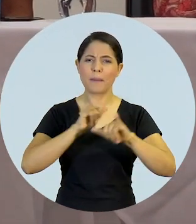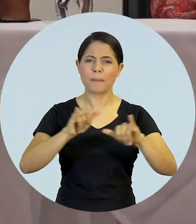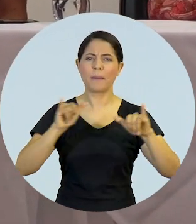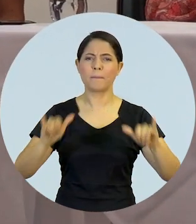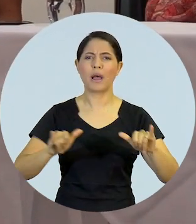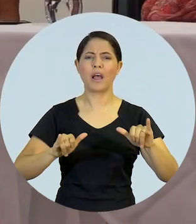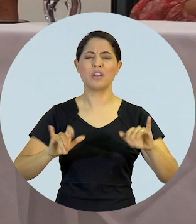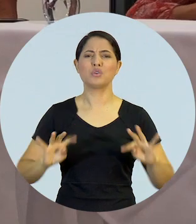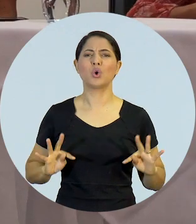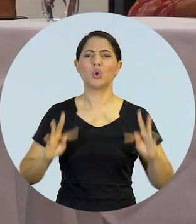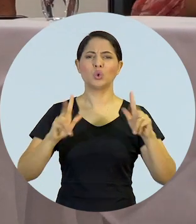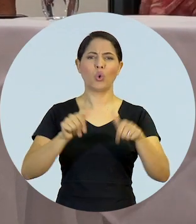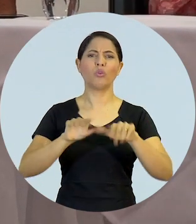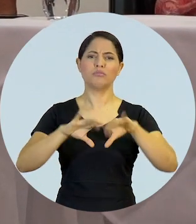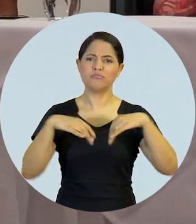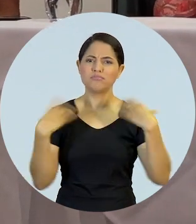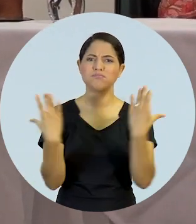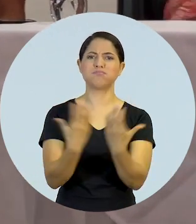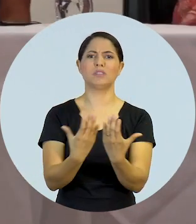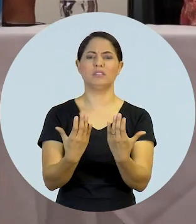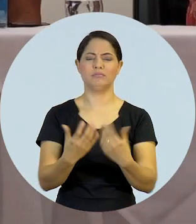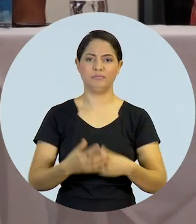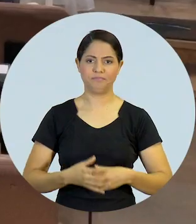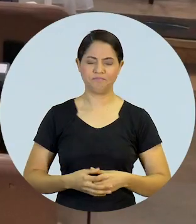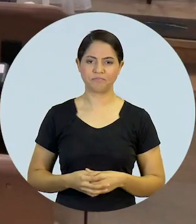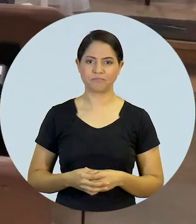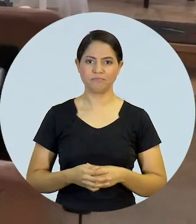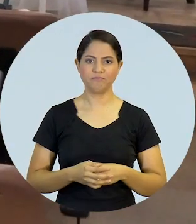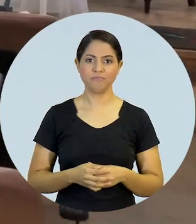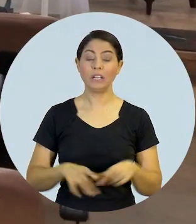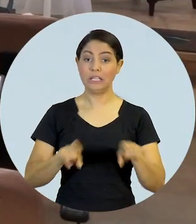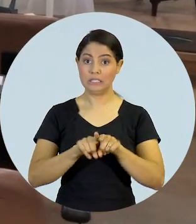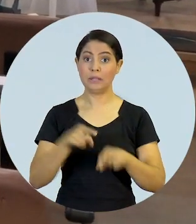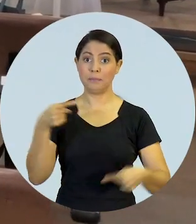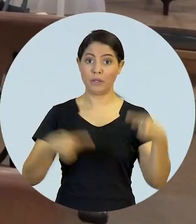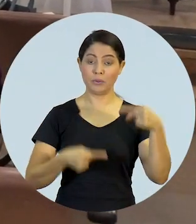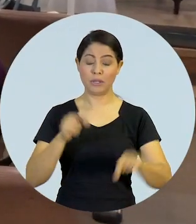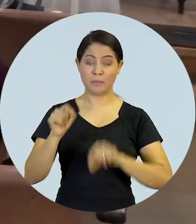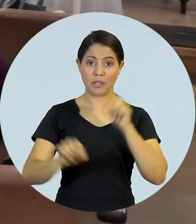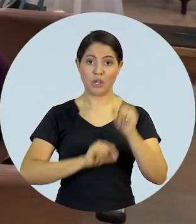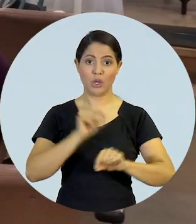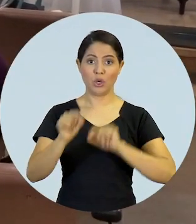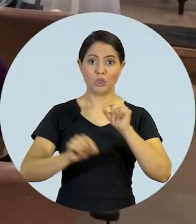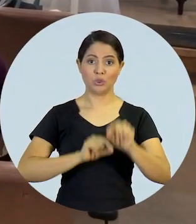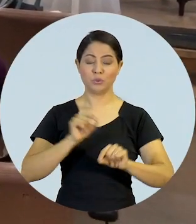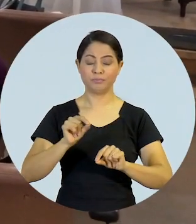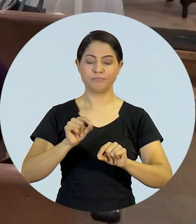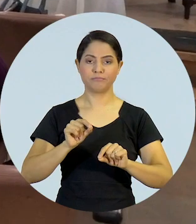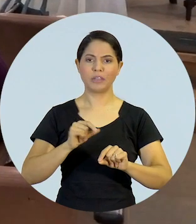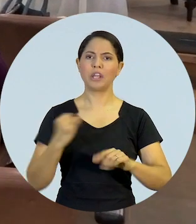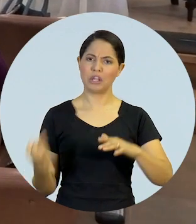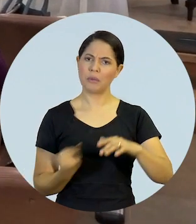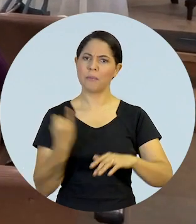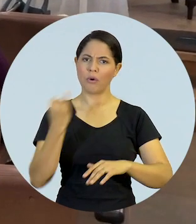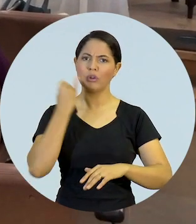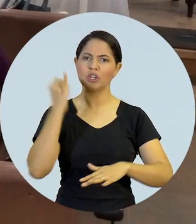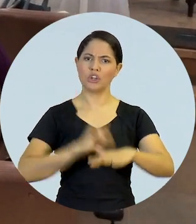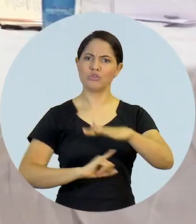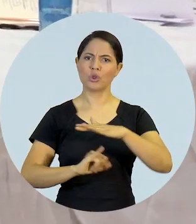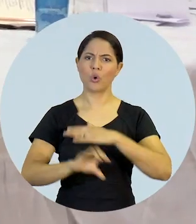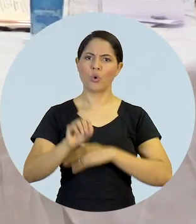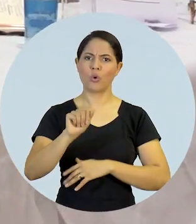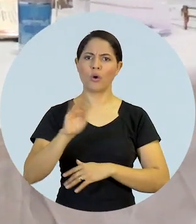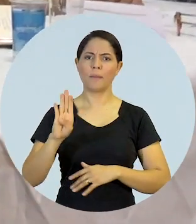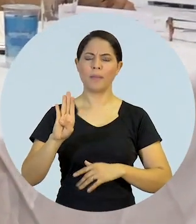informações para toda a comunidade. O debate buscou ainda reafirmar o papel institucional da